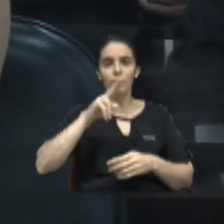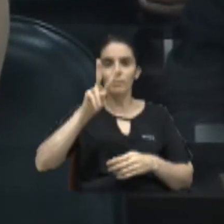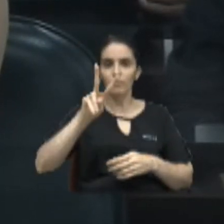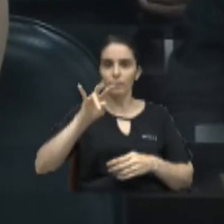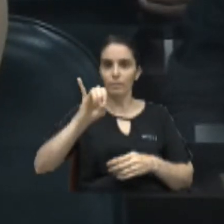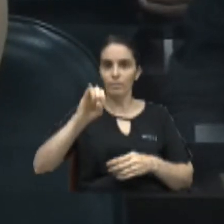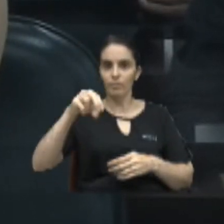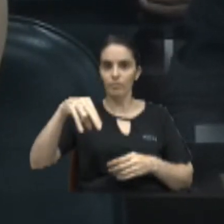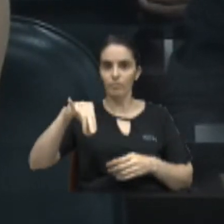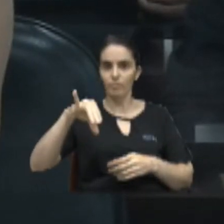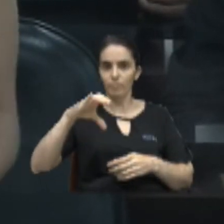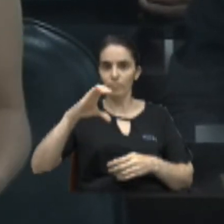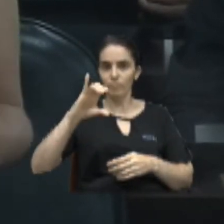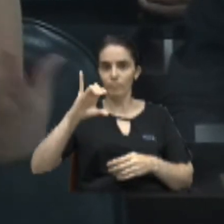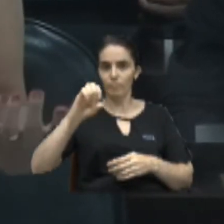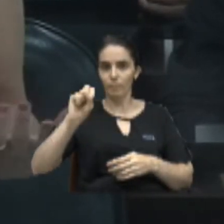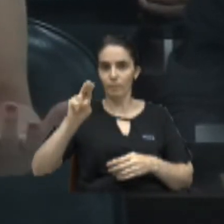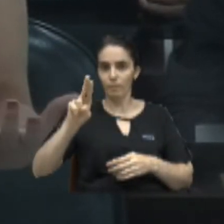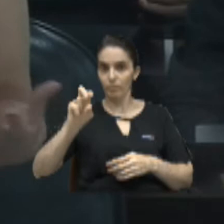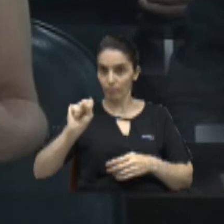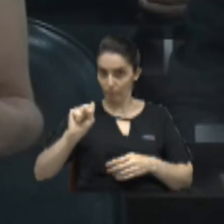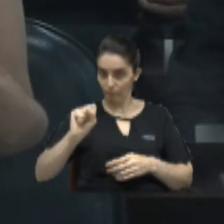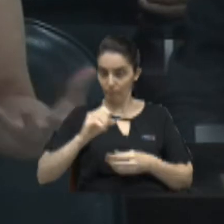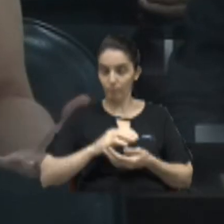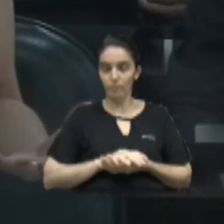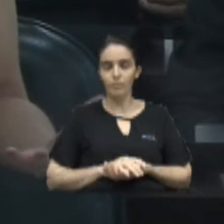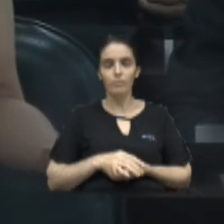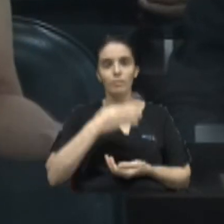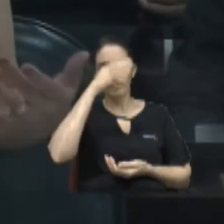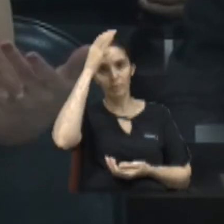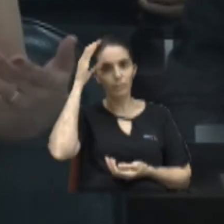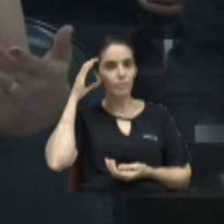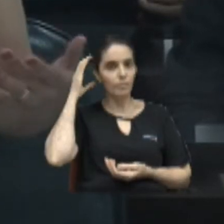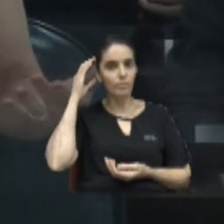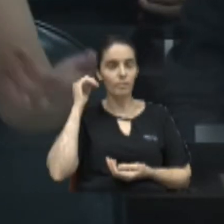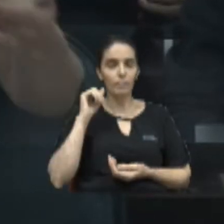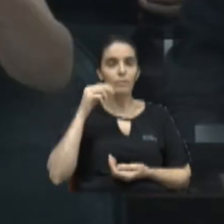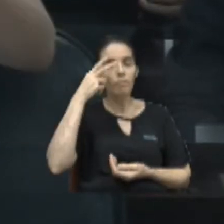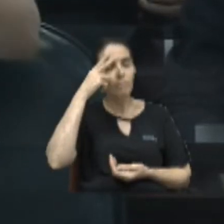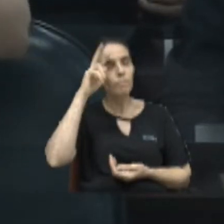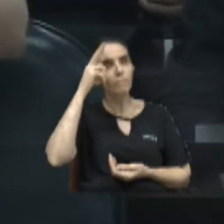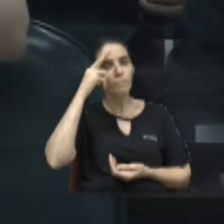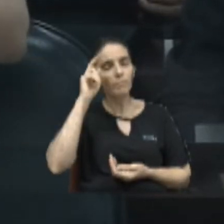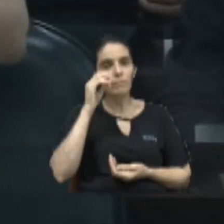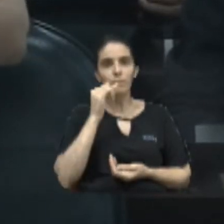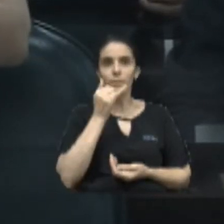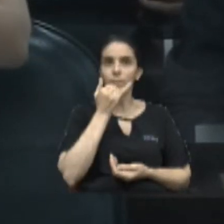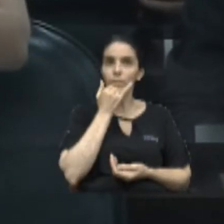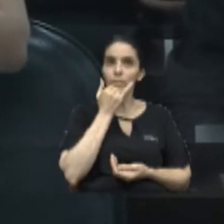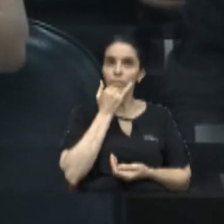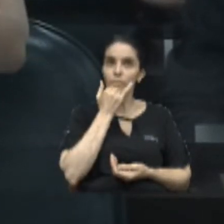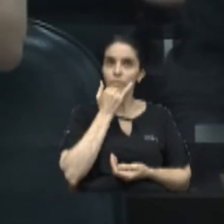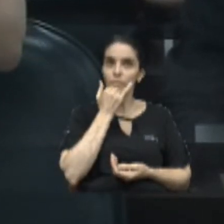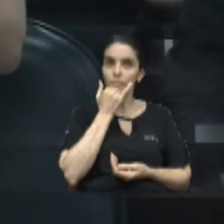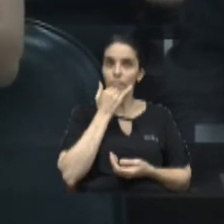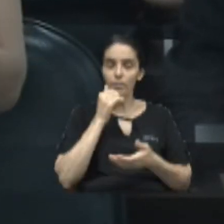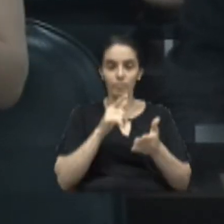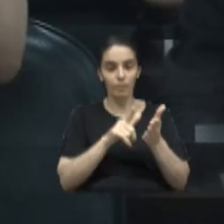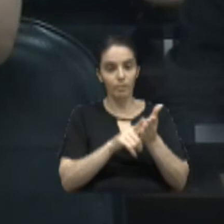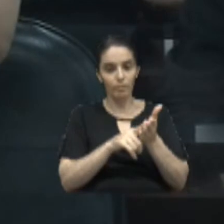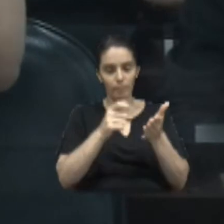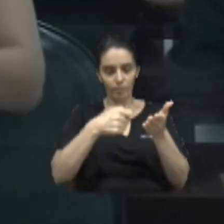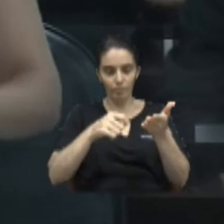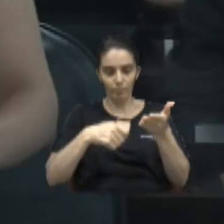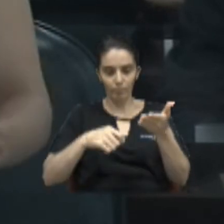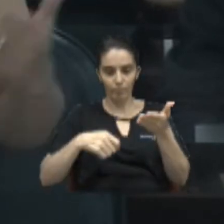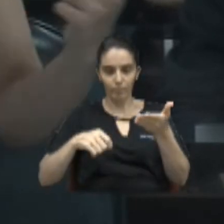direito. E é uma boa lembrança que eu acho que todos nós carregamos. Peço desculpas que está sem a folha das assinaturas, a vereadora Érica